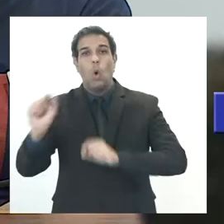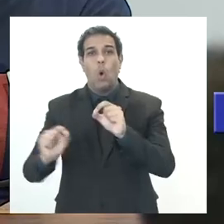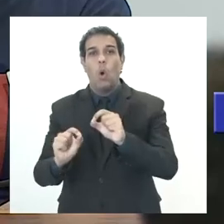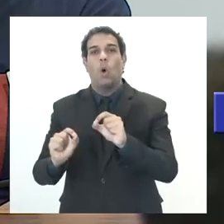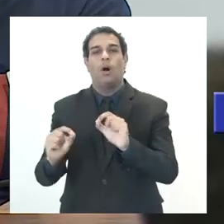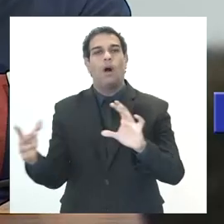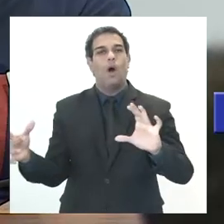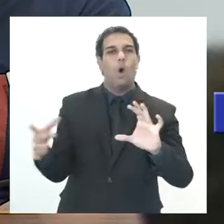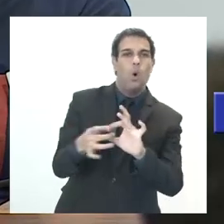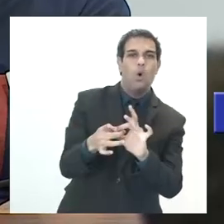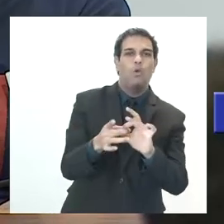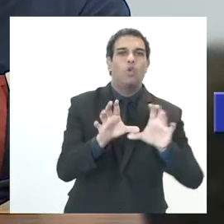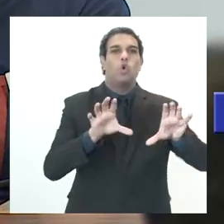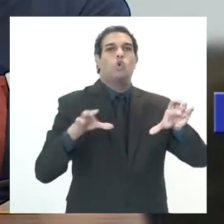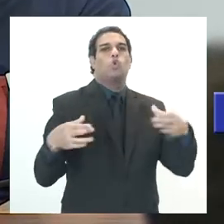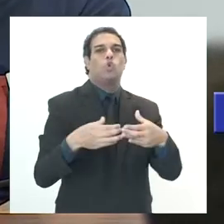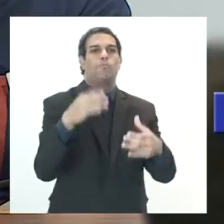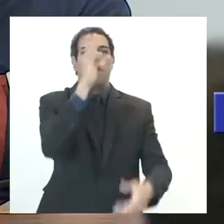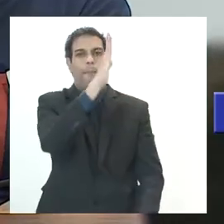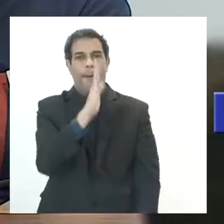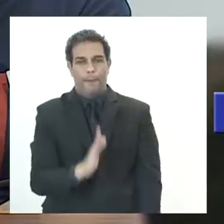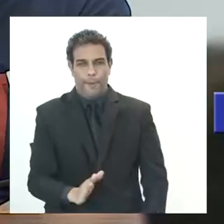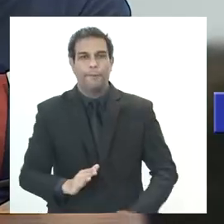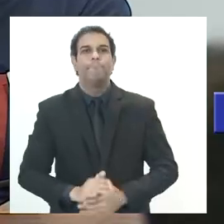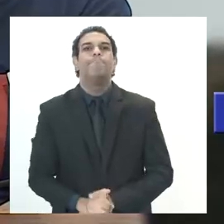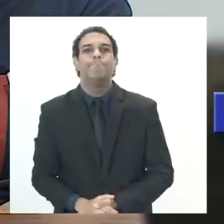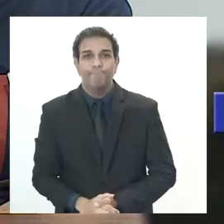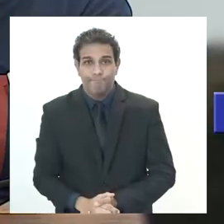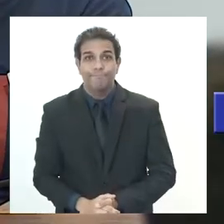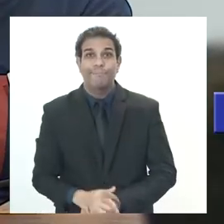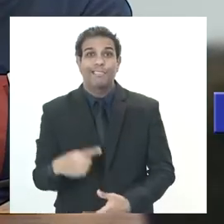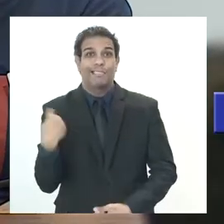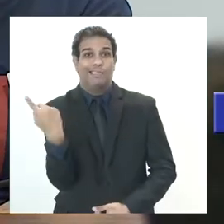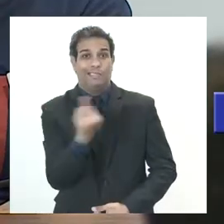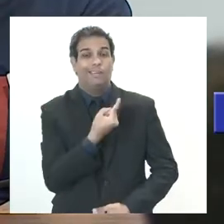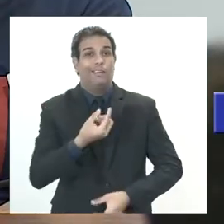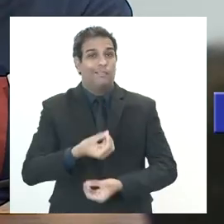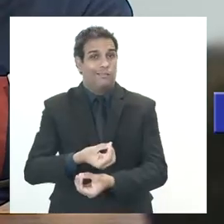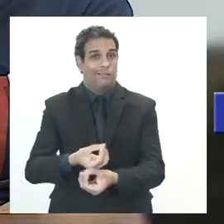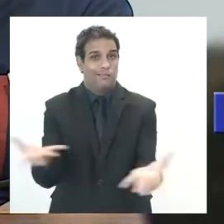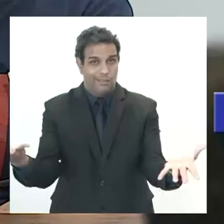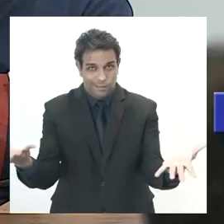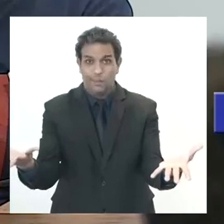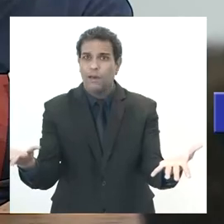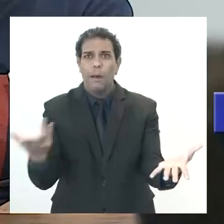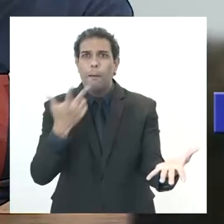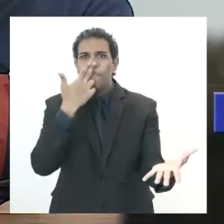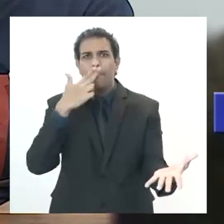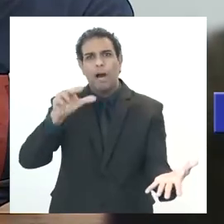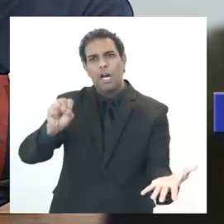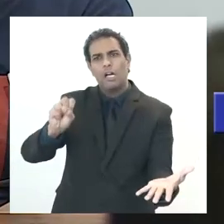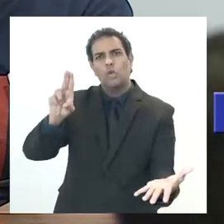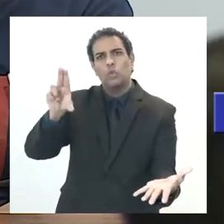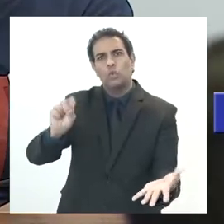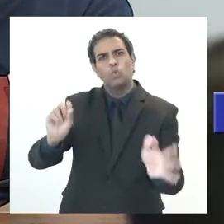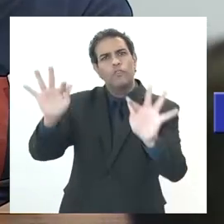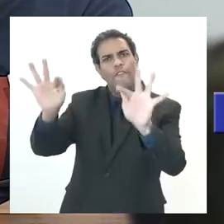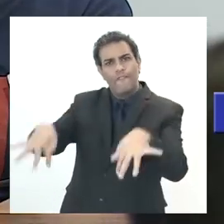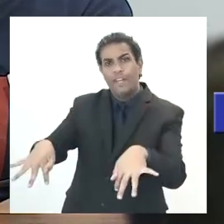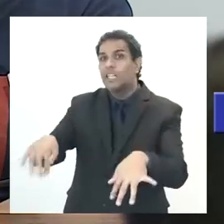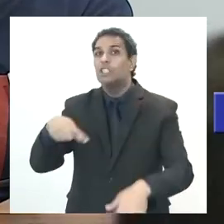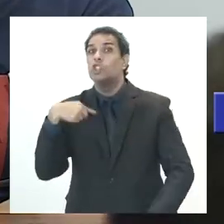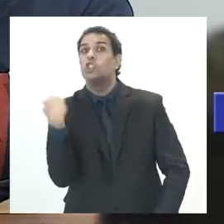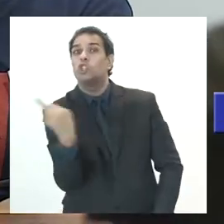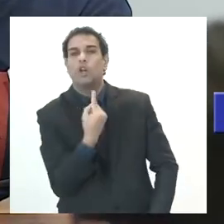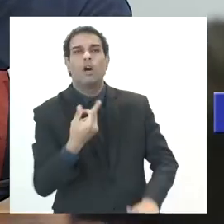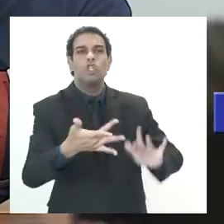de estar ao lado do povo brasileiro então é uma destruição do nosso serviço público é o fim do nosso sistema único de saúde e a gente precisa